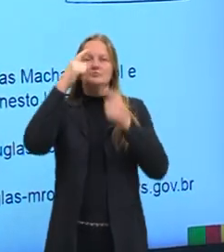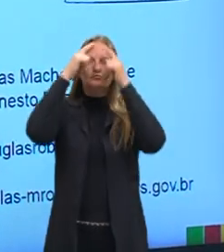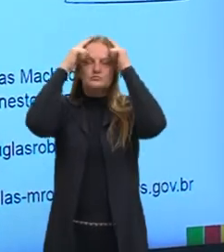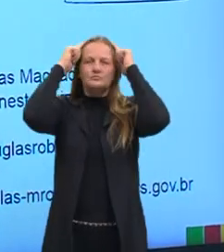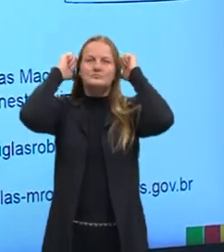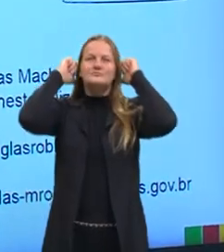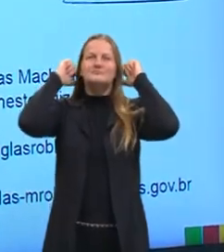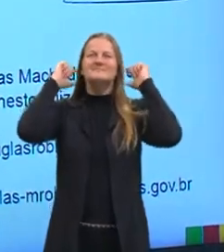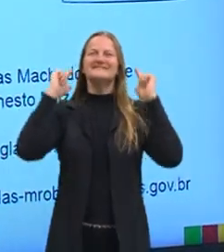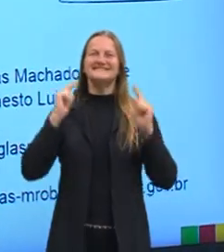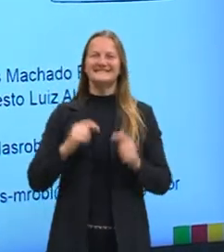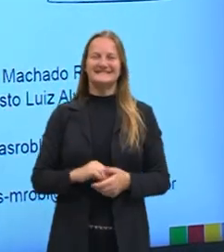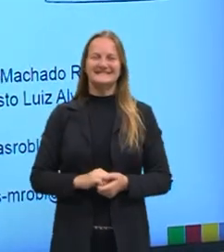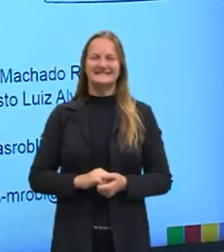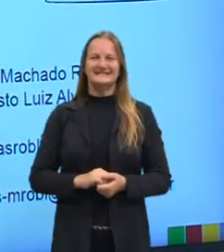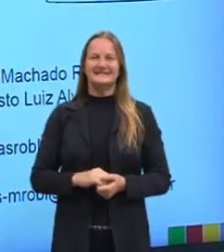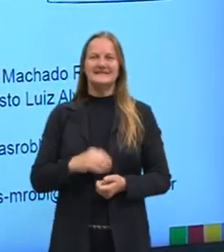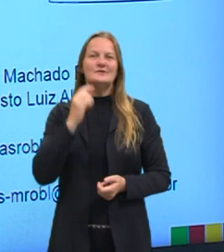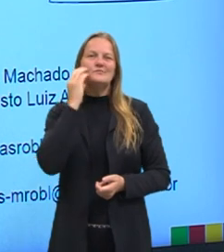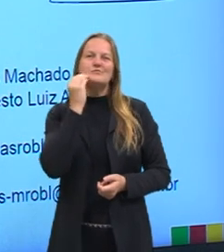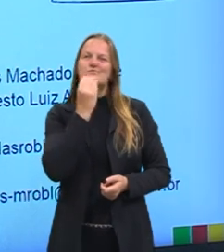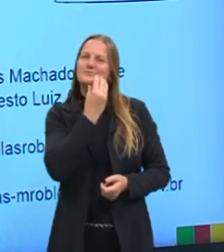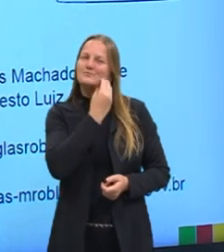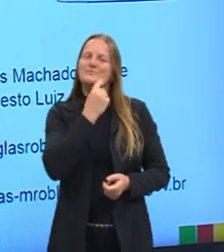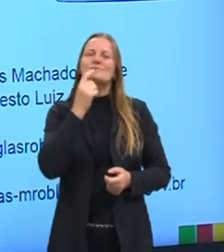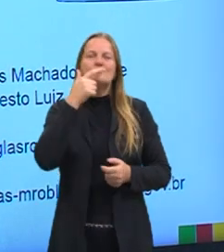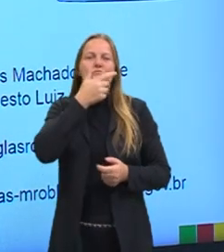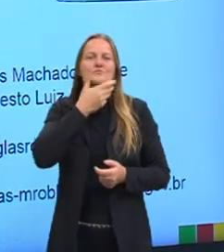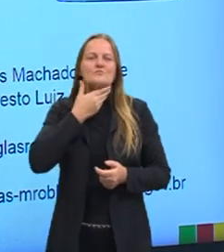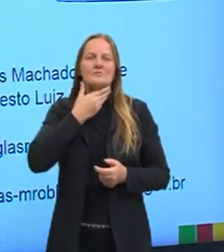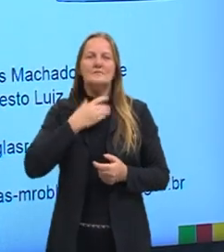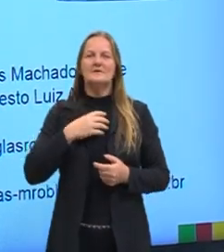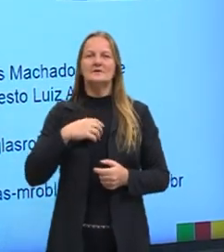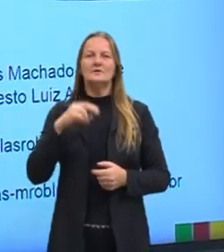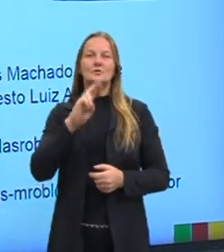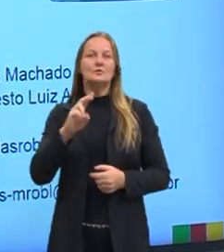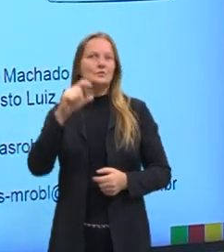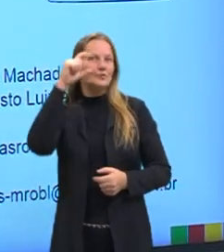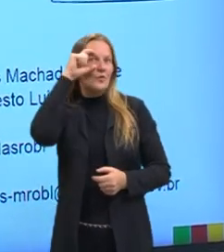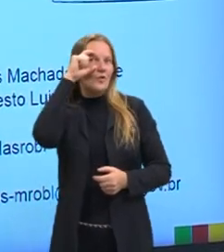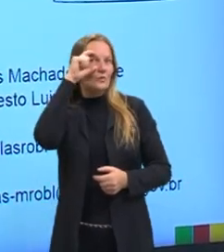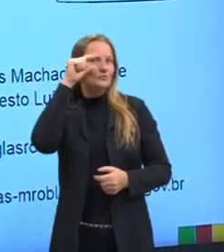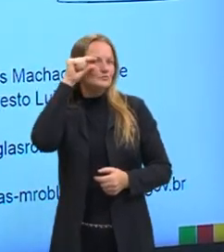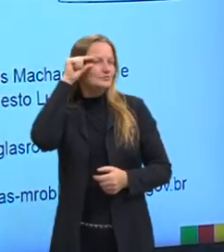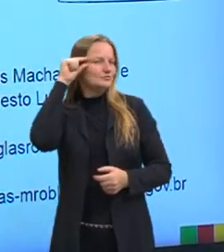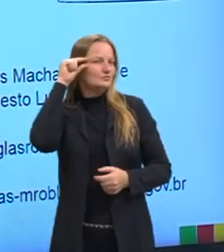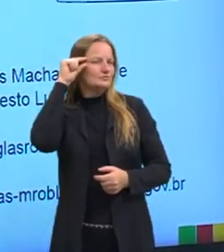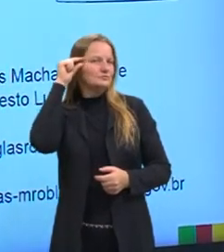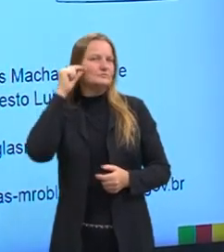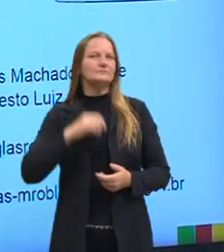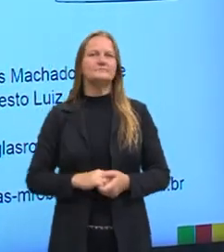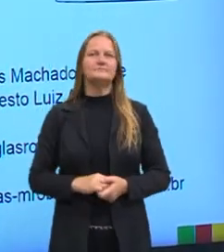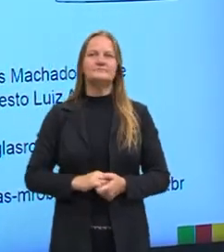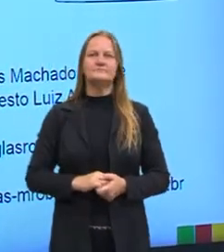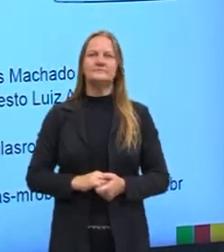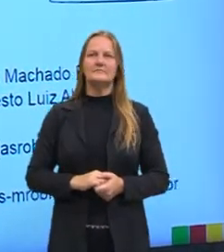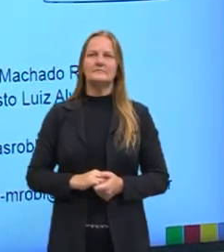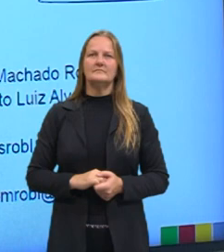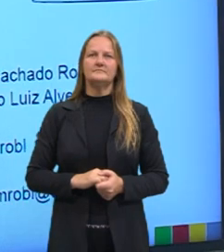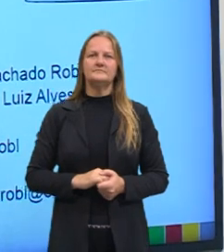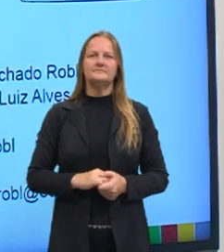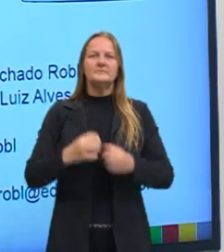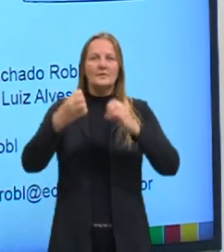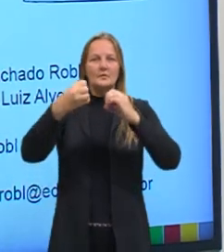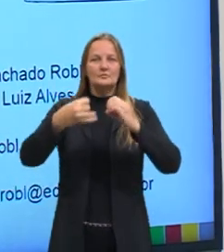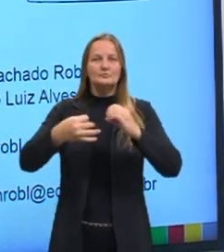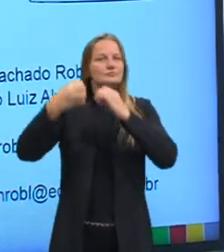cabelos curtos barba também curta né e o meu adereço e o óculos de hastes grossas Então esse